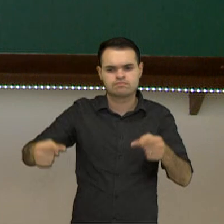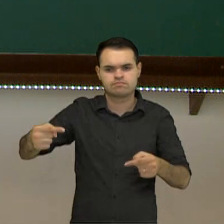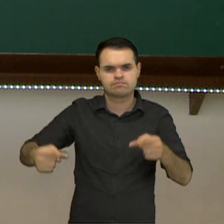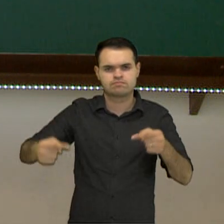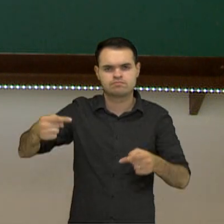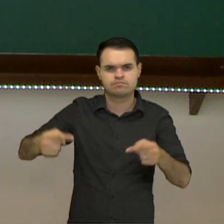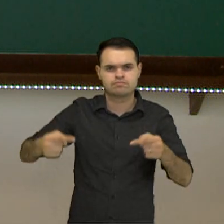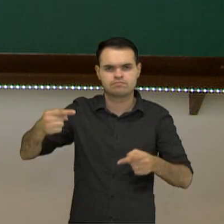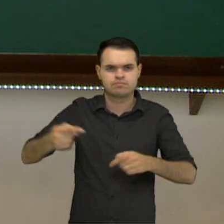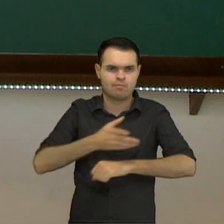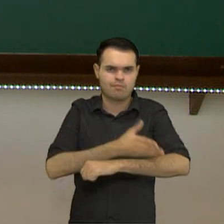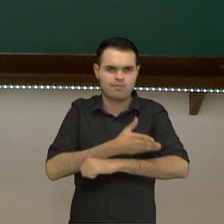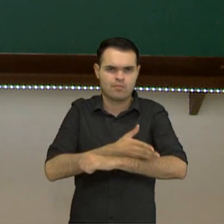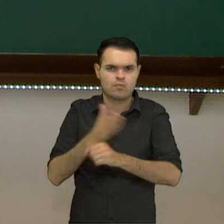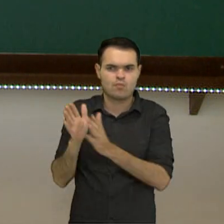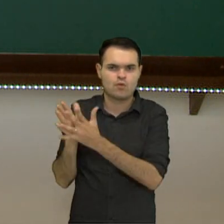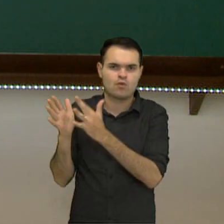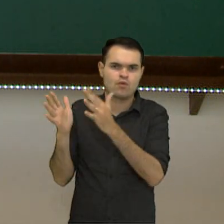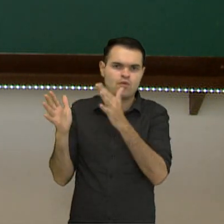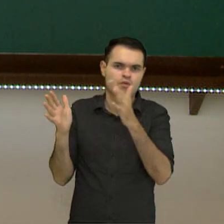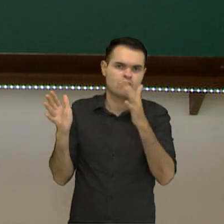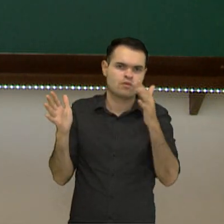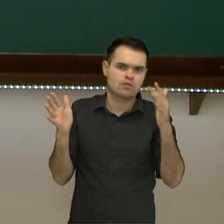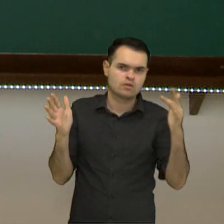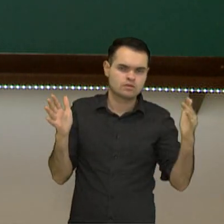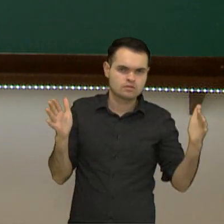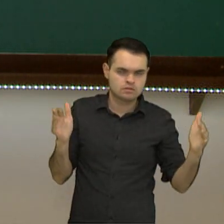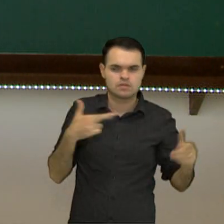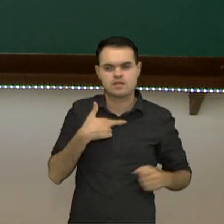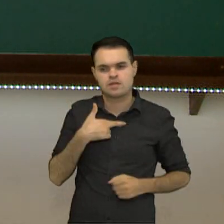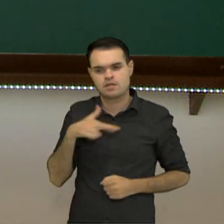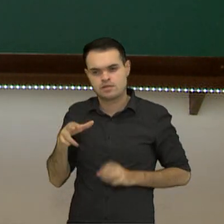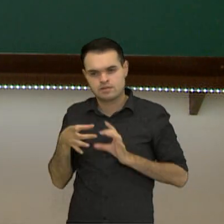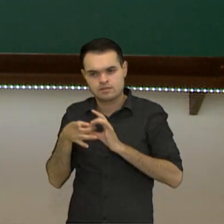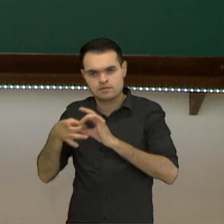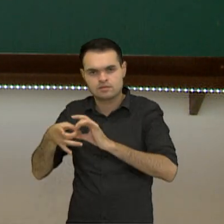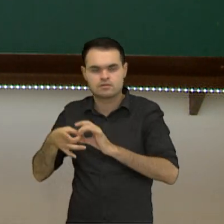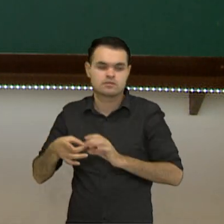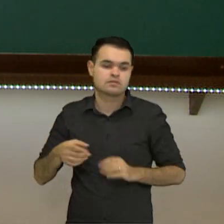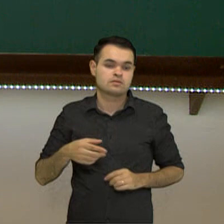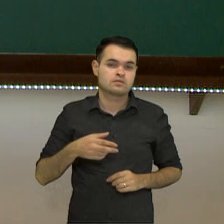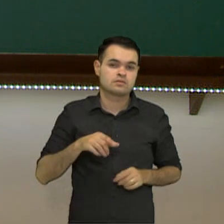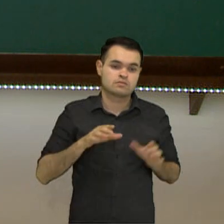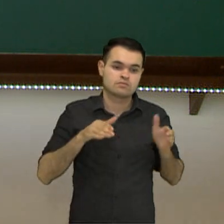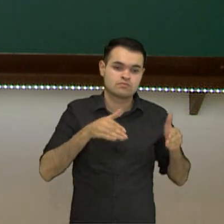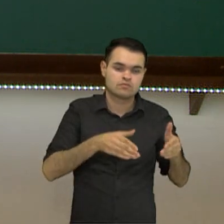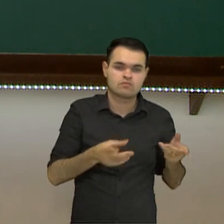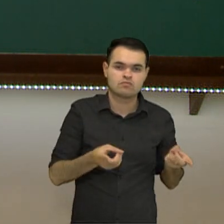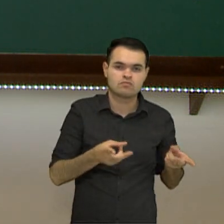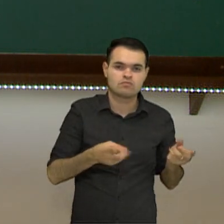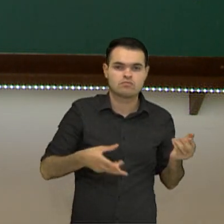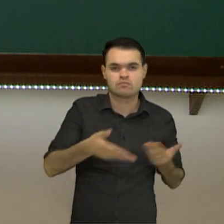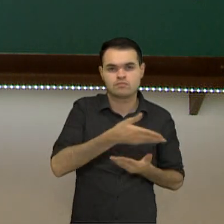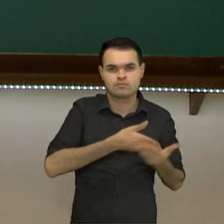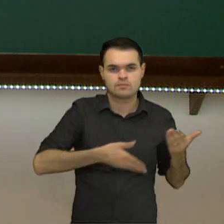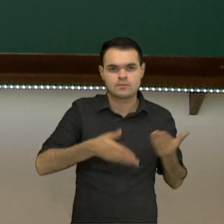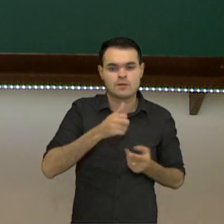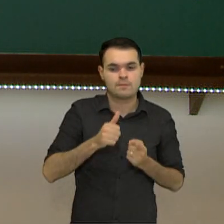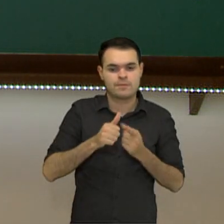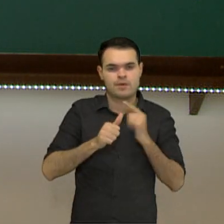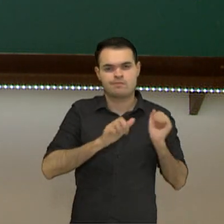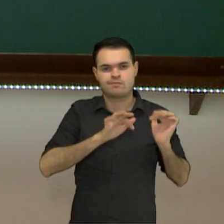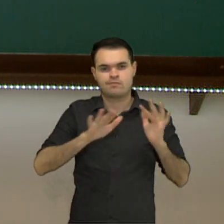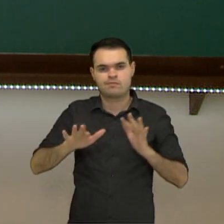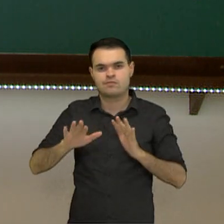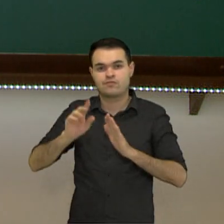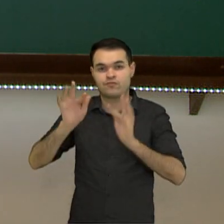longo da Idade Média, né, tanto na questão religiosa como na questão territorial e comercial. A primeira cruzada, no final do